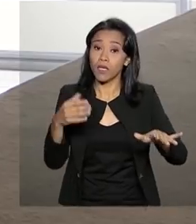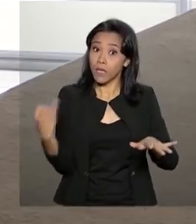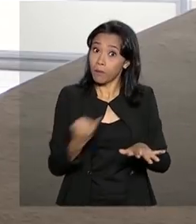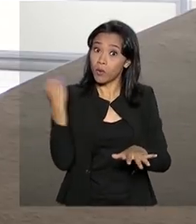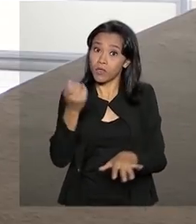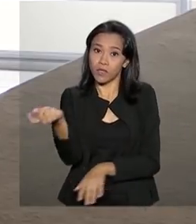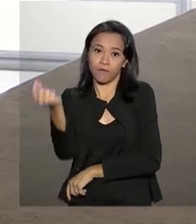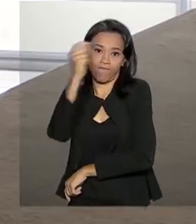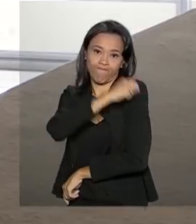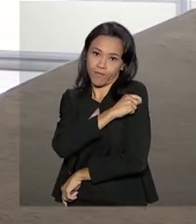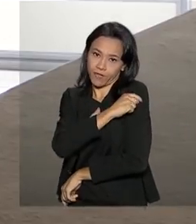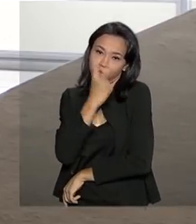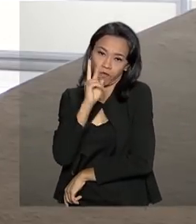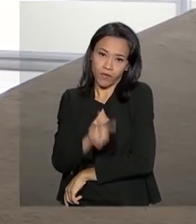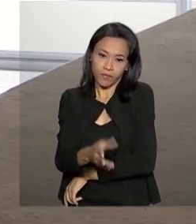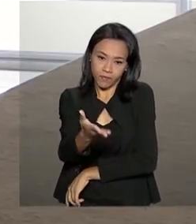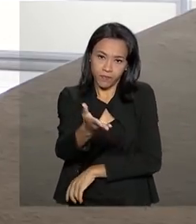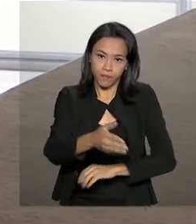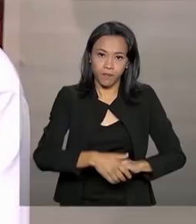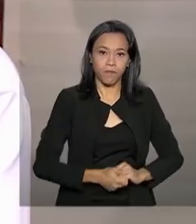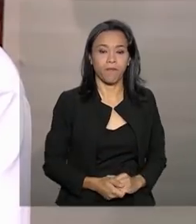da vacinação. Veja.